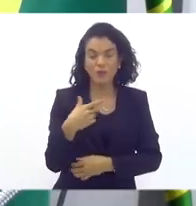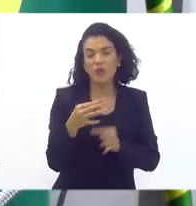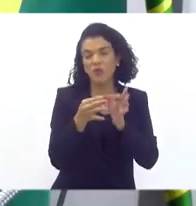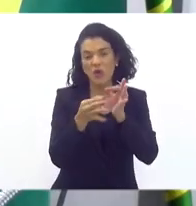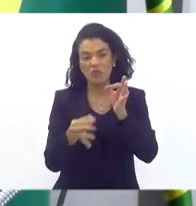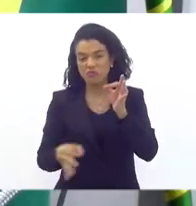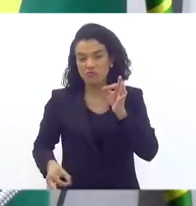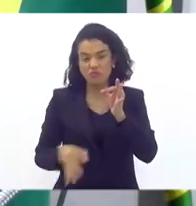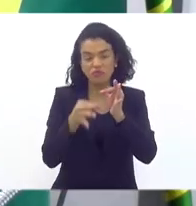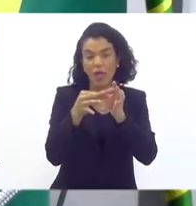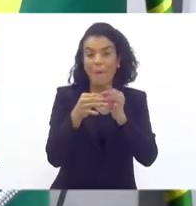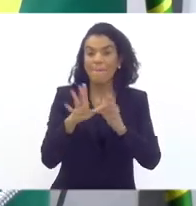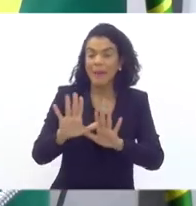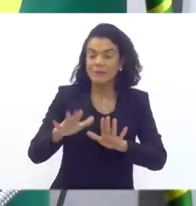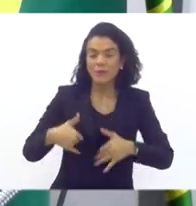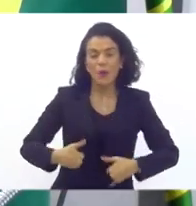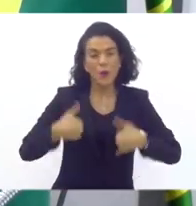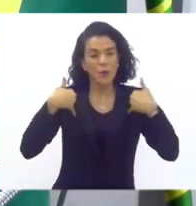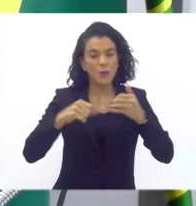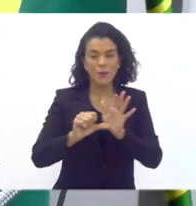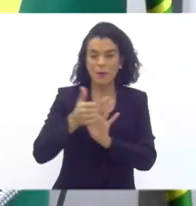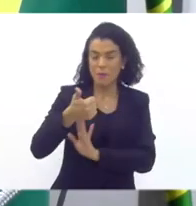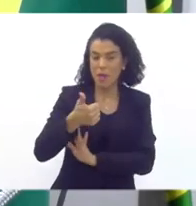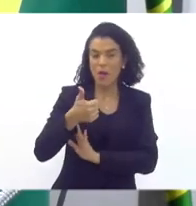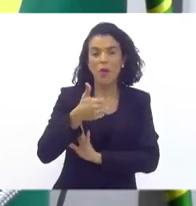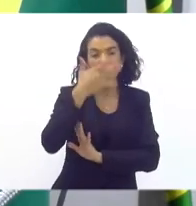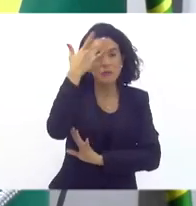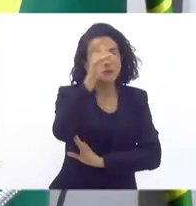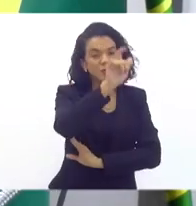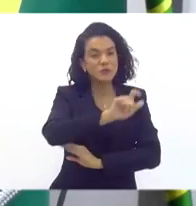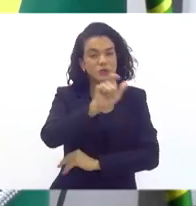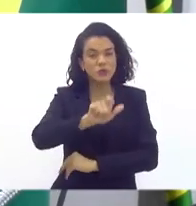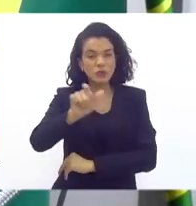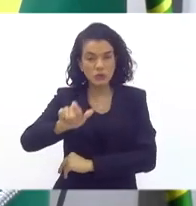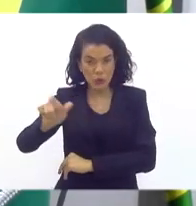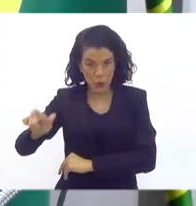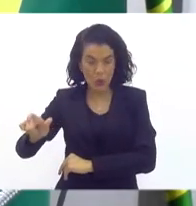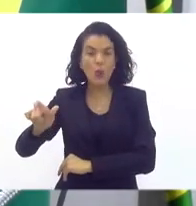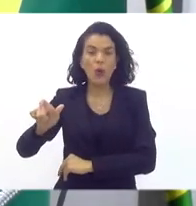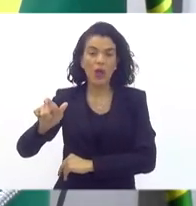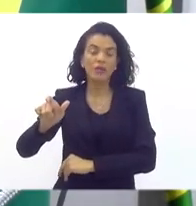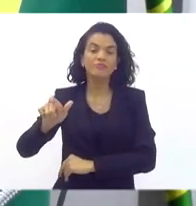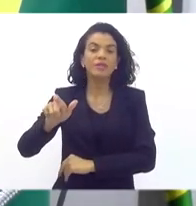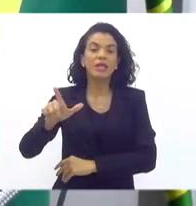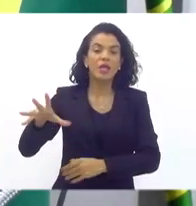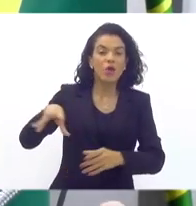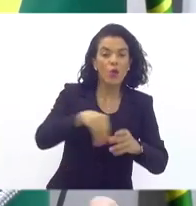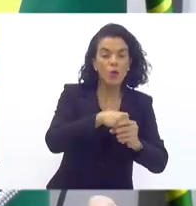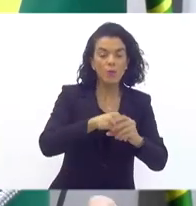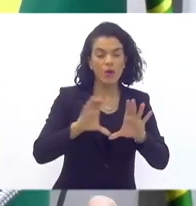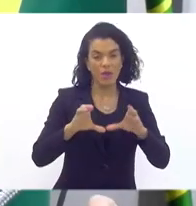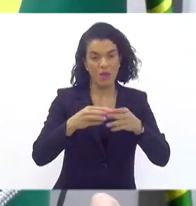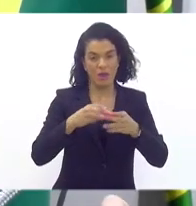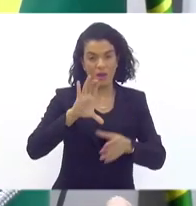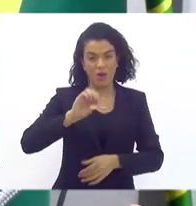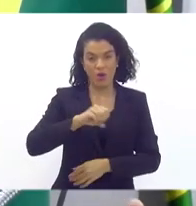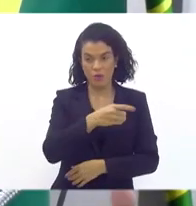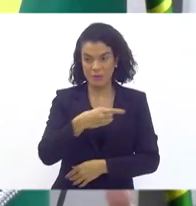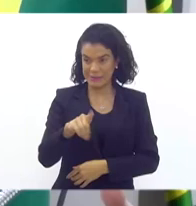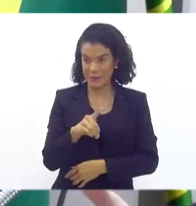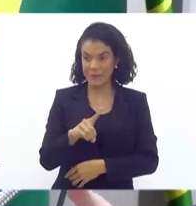palavras mas que me orgulho muito em primeiro lugar dos componentes dessa dessa empreitada e dessa comissão é